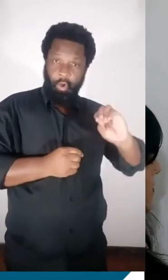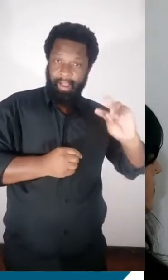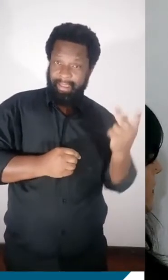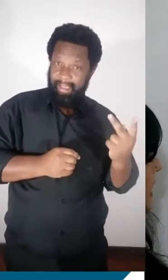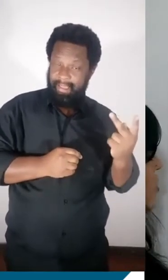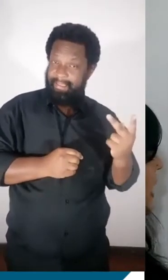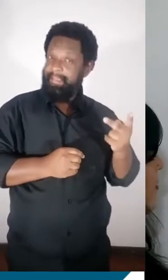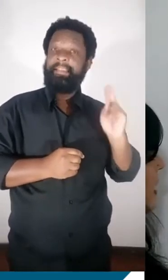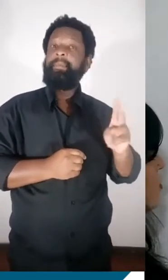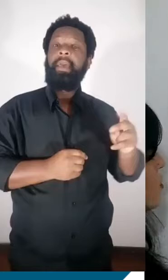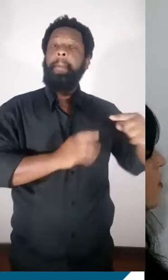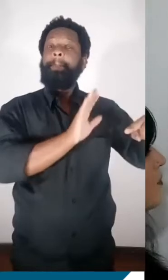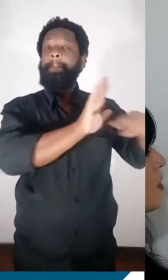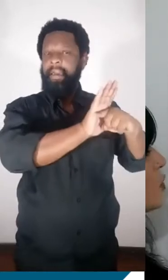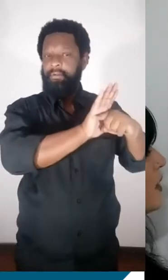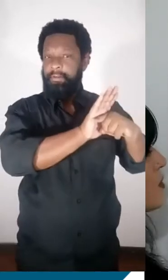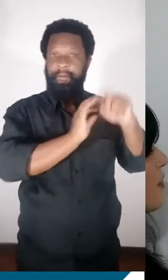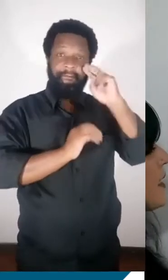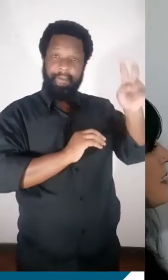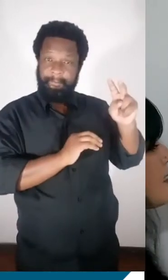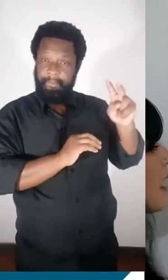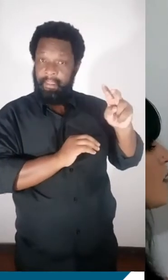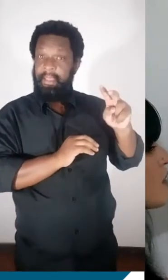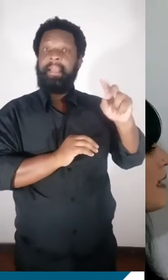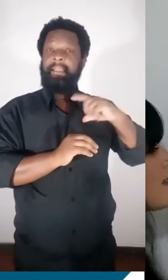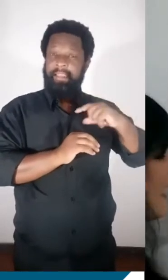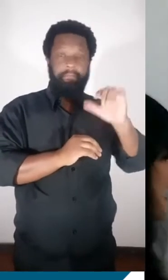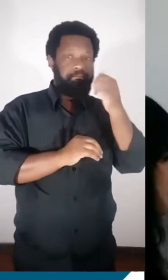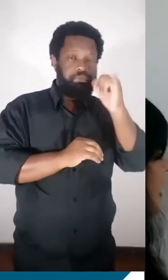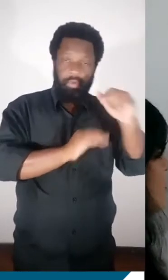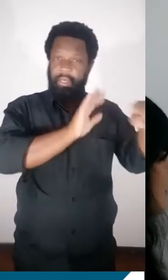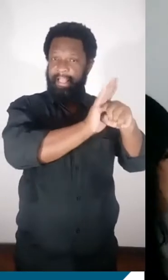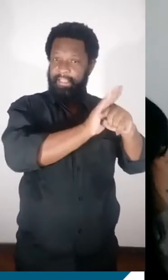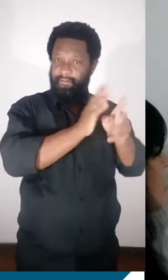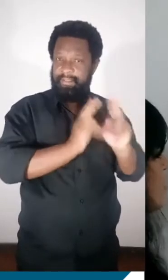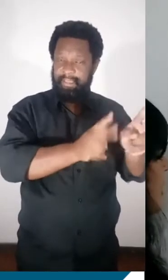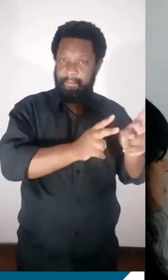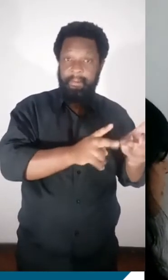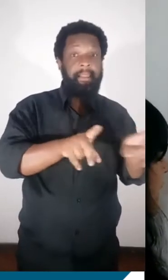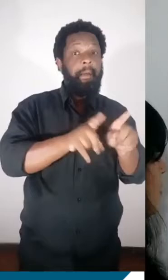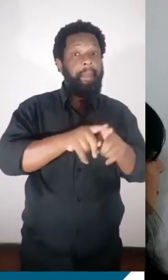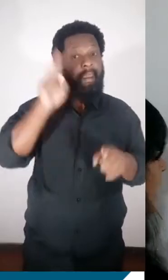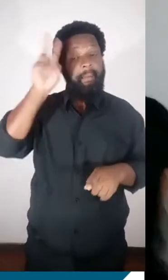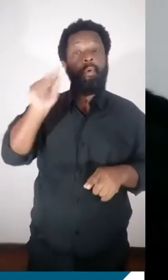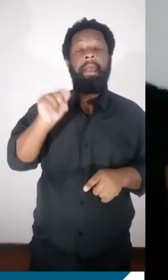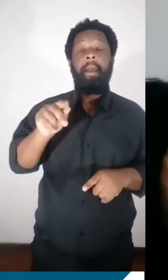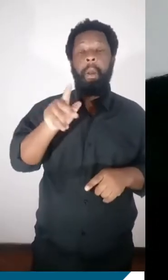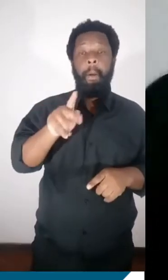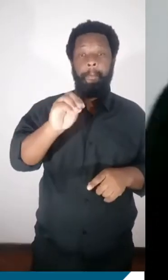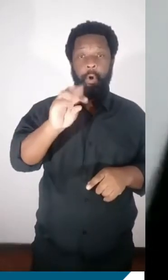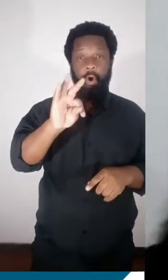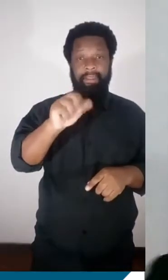OH, ele já é menos. Nós podemos ver aqui, esse ânion já tem essa carga negativa, e nós podemos lembrar que o potássio